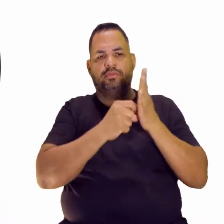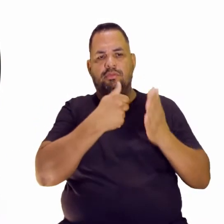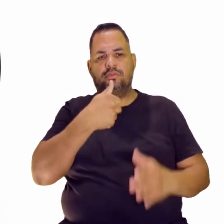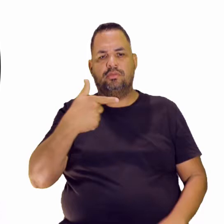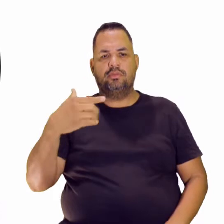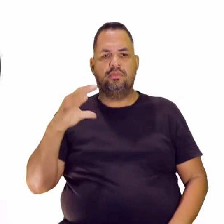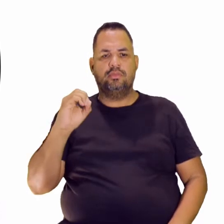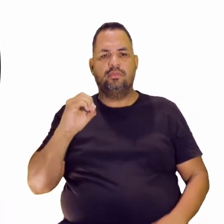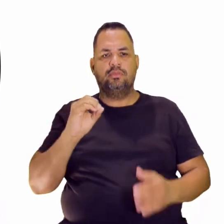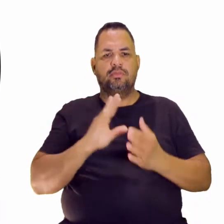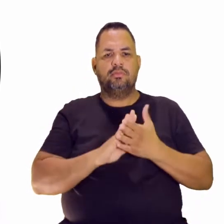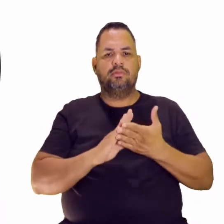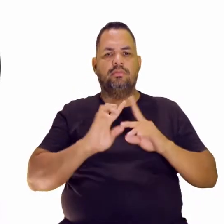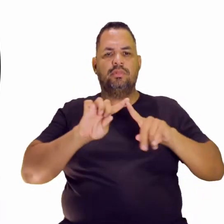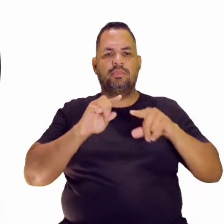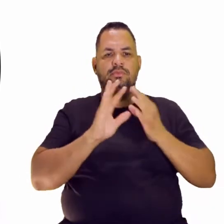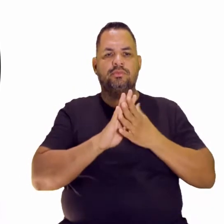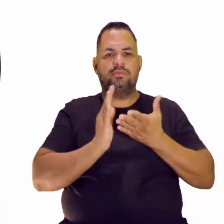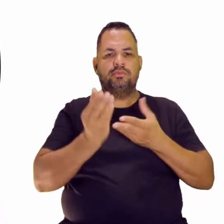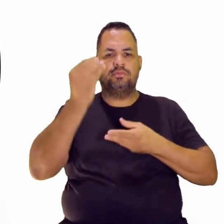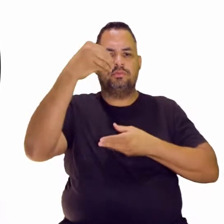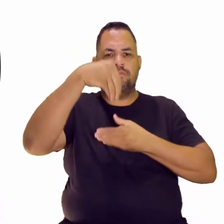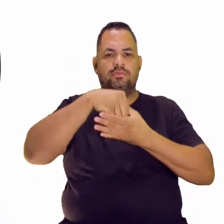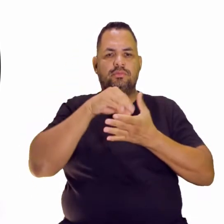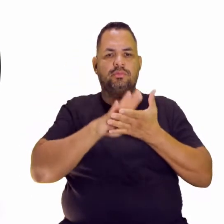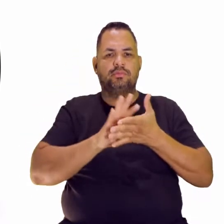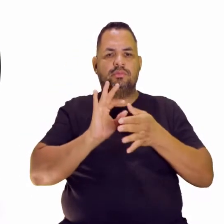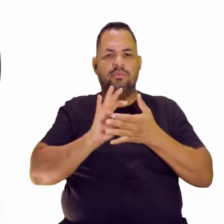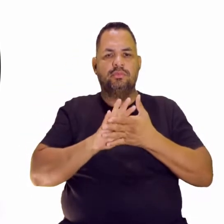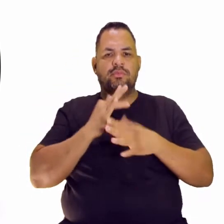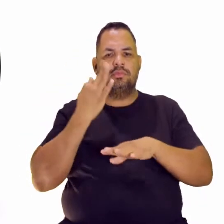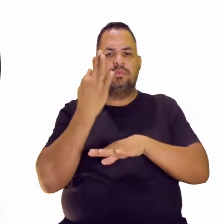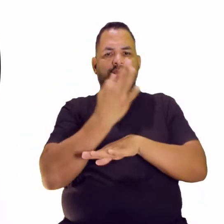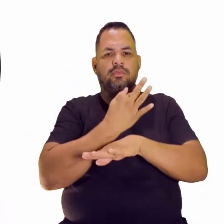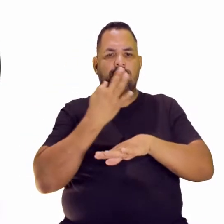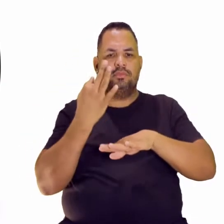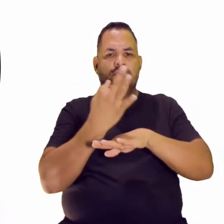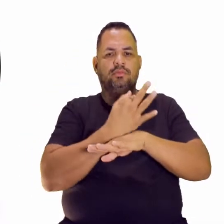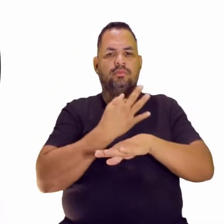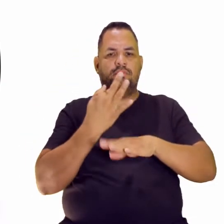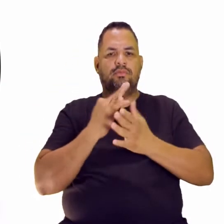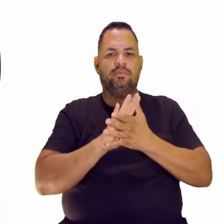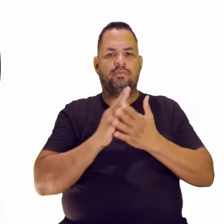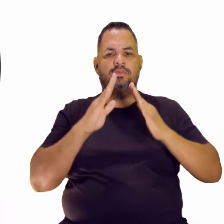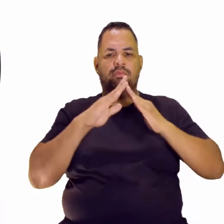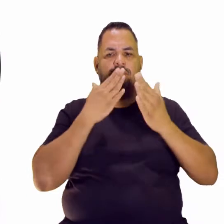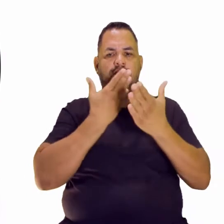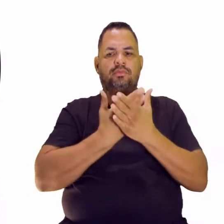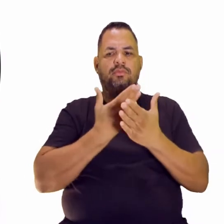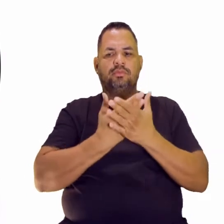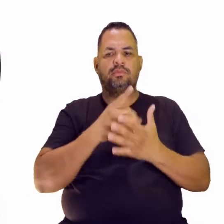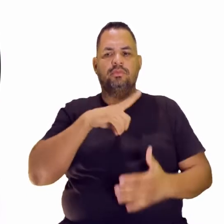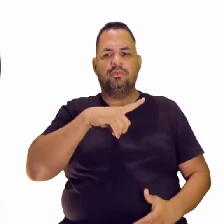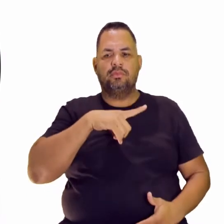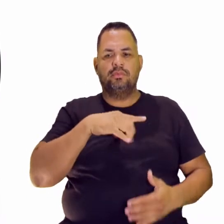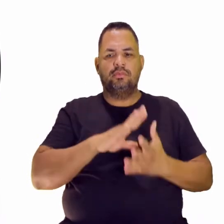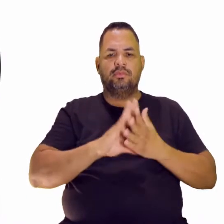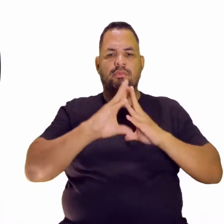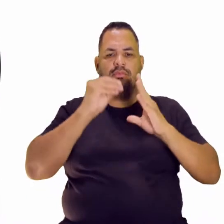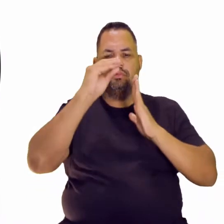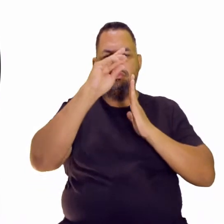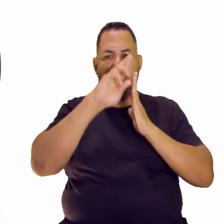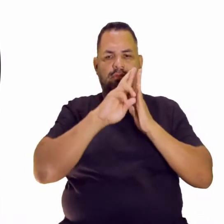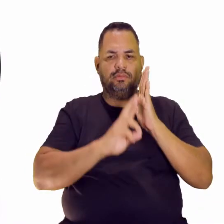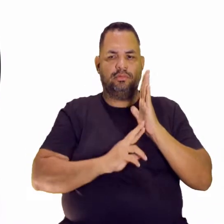desde que se enquadrasse na formalidade da academia. Então, a academia tinha suas regras e